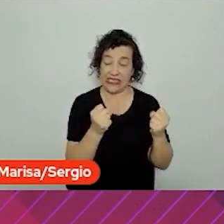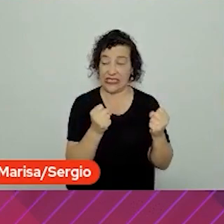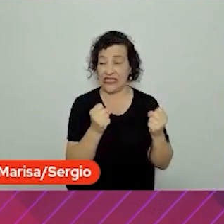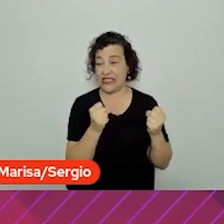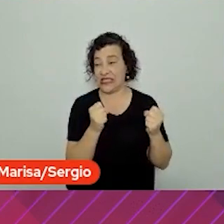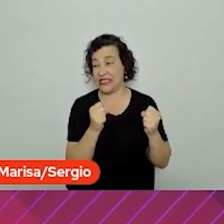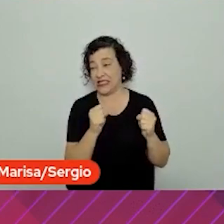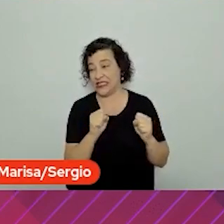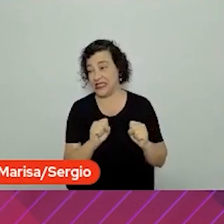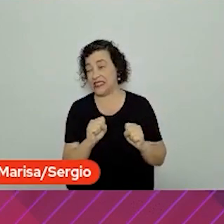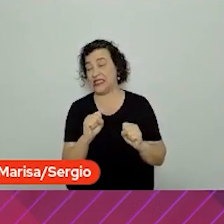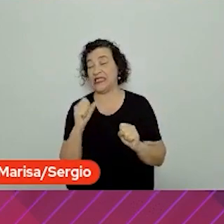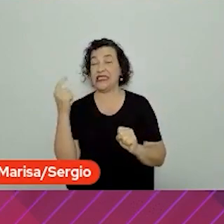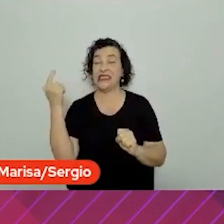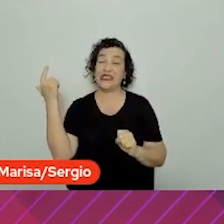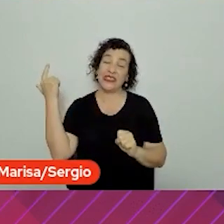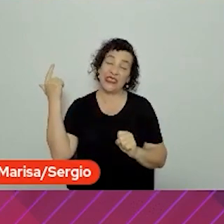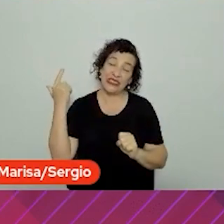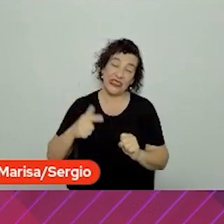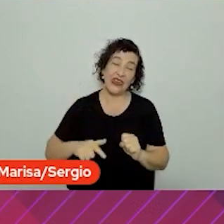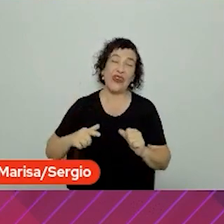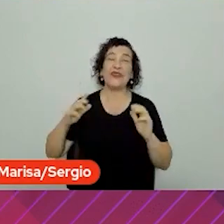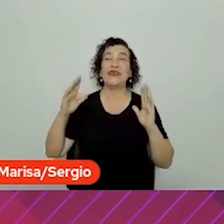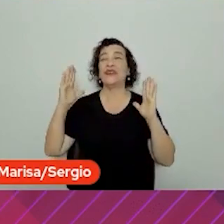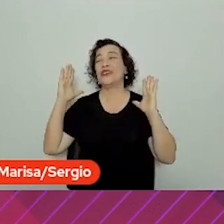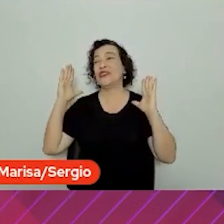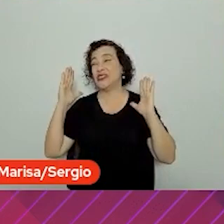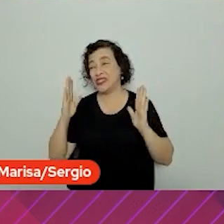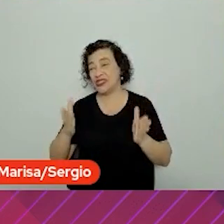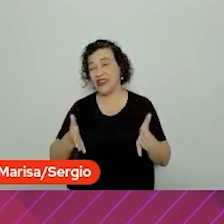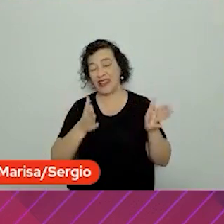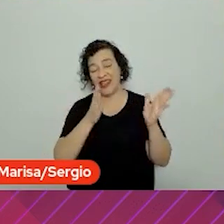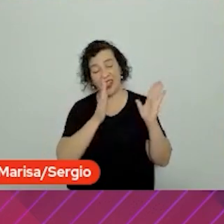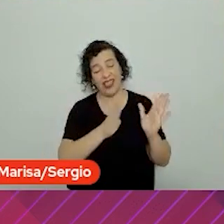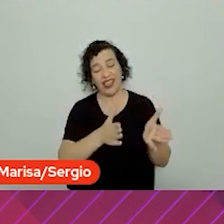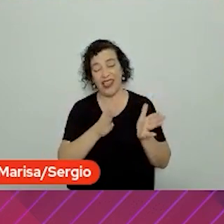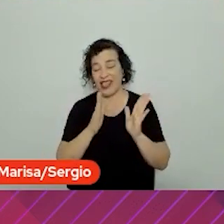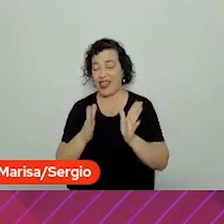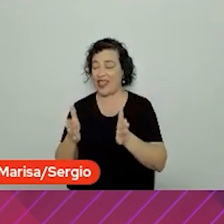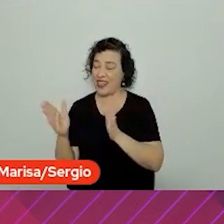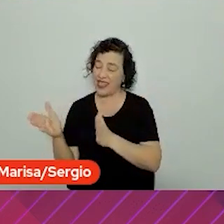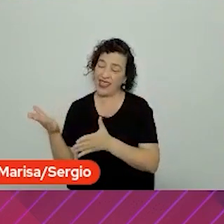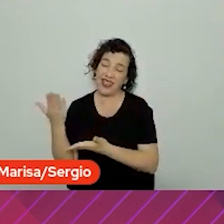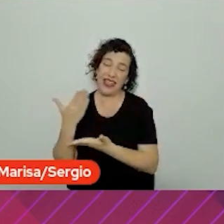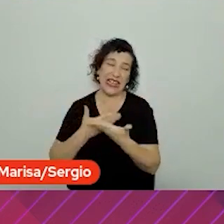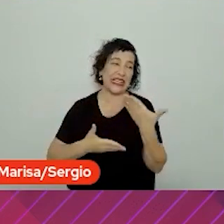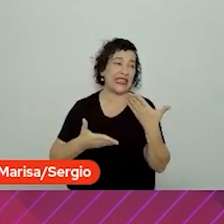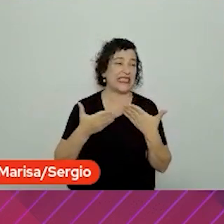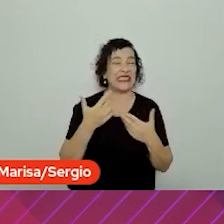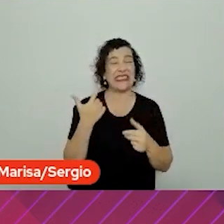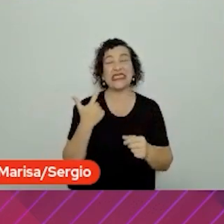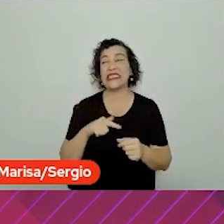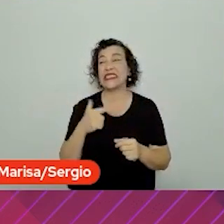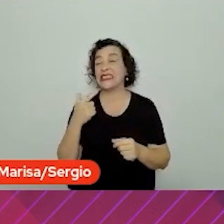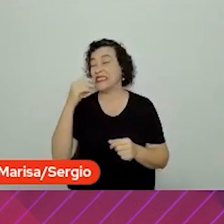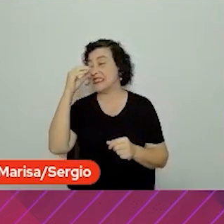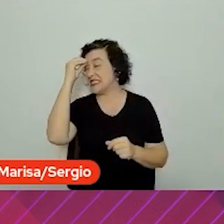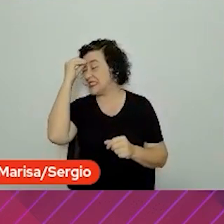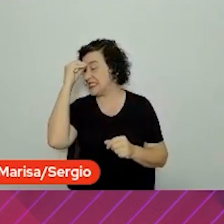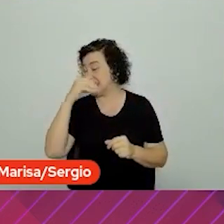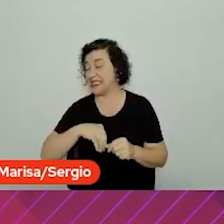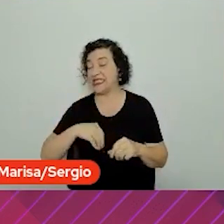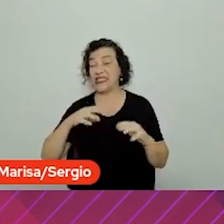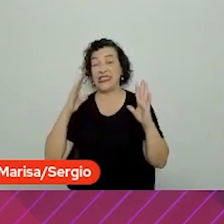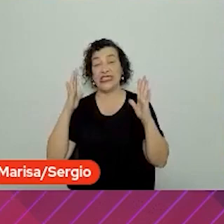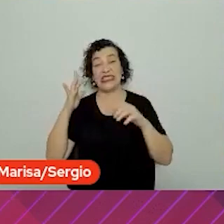mano. Eu já passei por essas fases de falta de engajamento, já fiquei desinteressado, já criei indiferença, agora eu